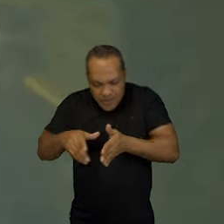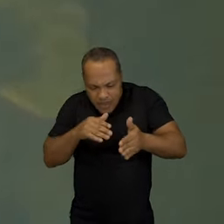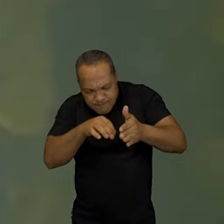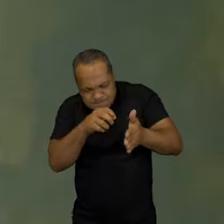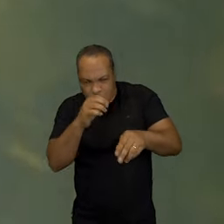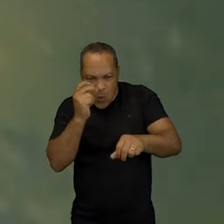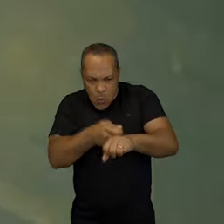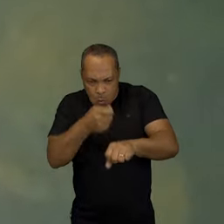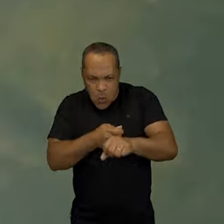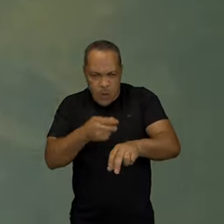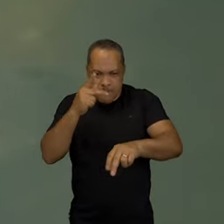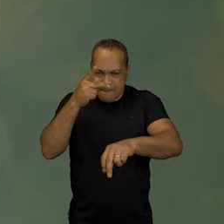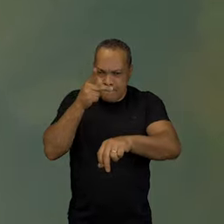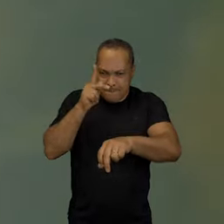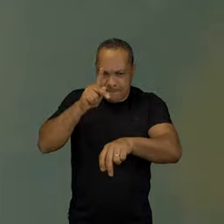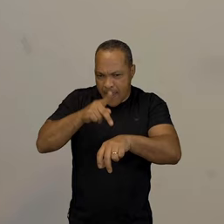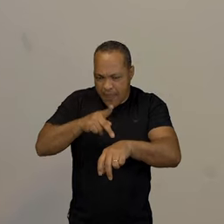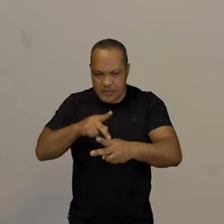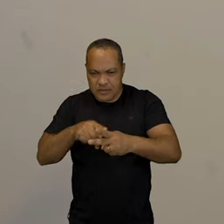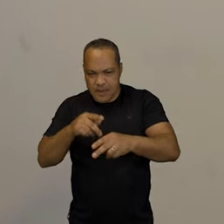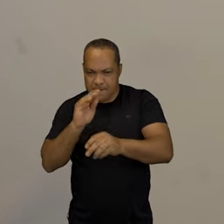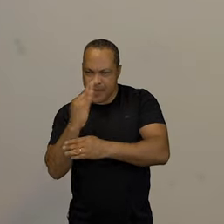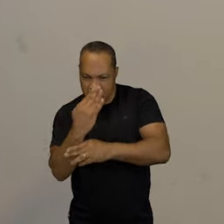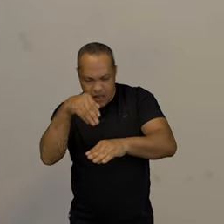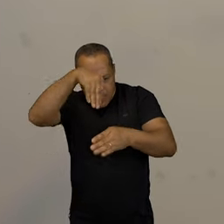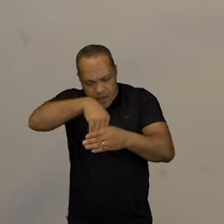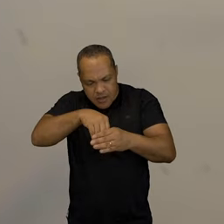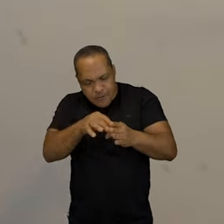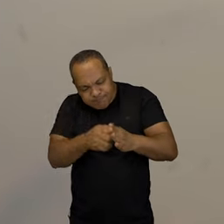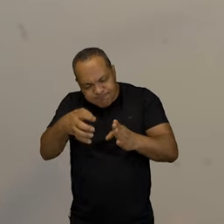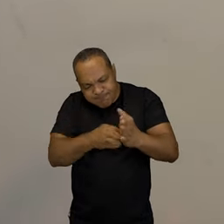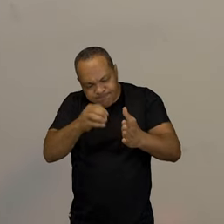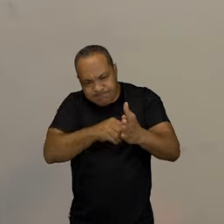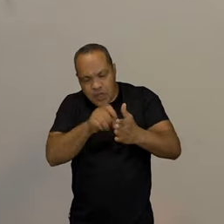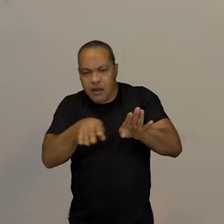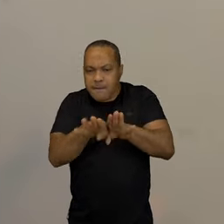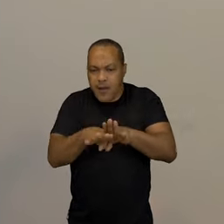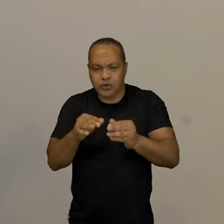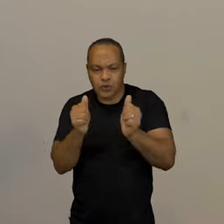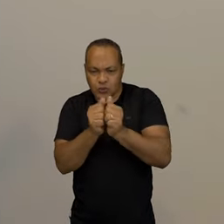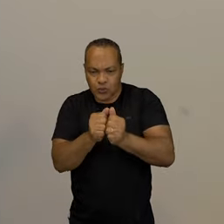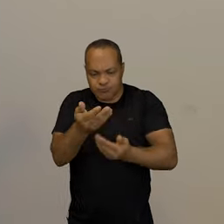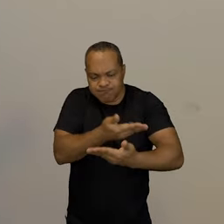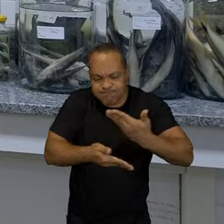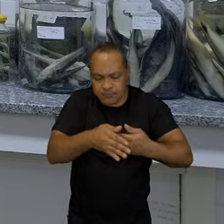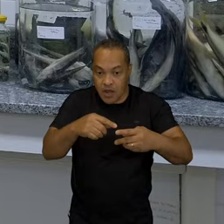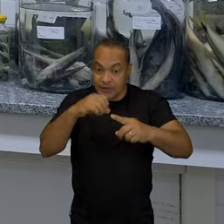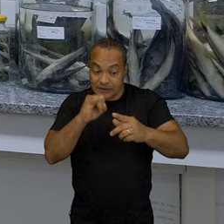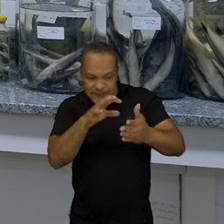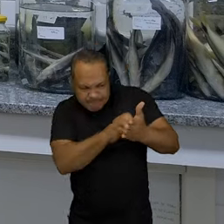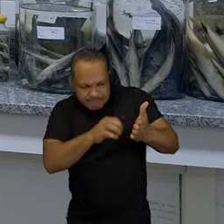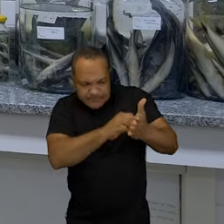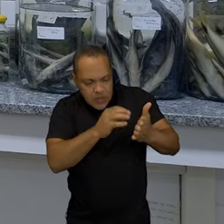duras, né, como pedras, troncos, e se alimentam de micro-organismos que vivem associados a essa superfície. E ao